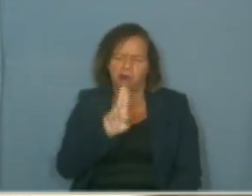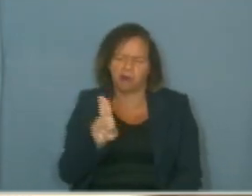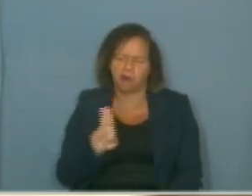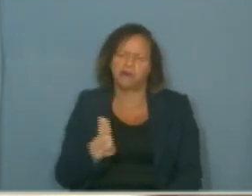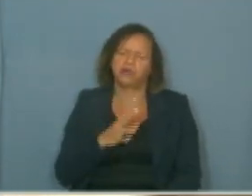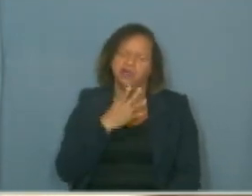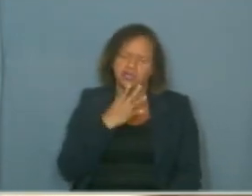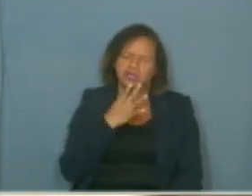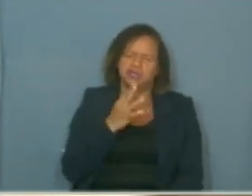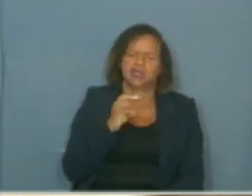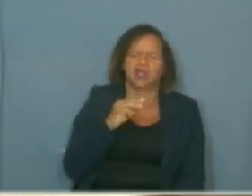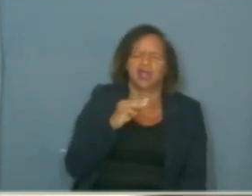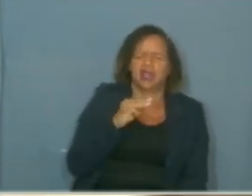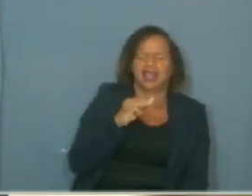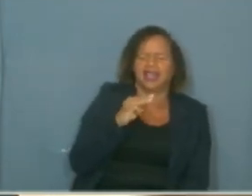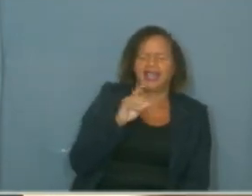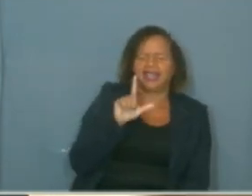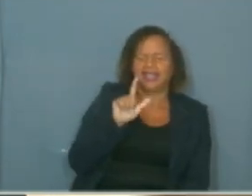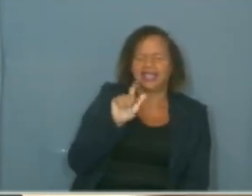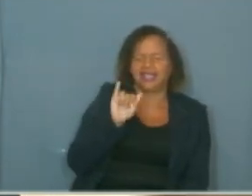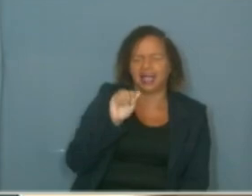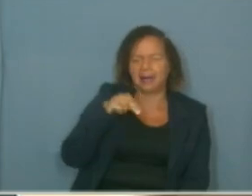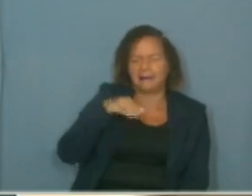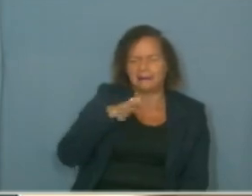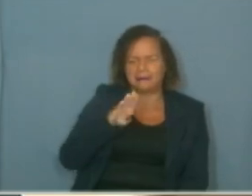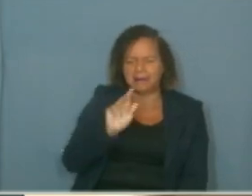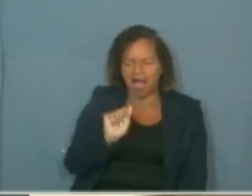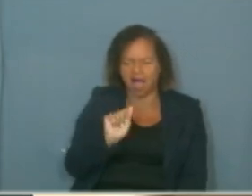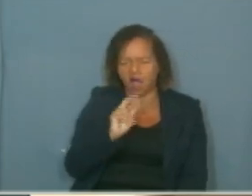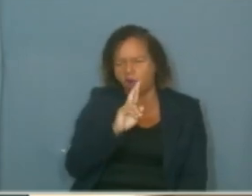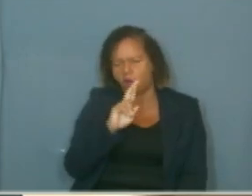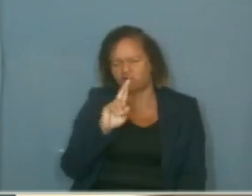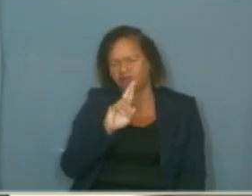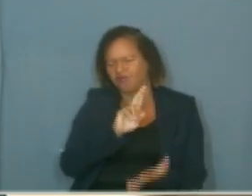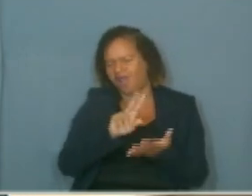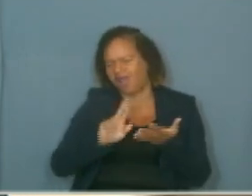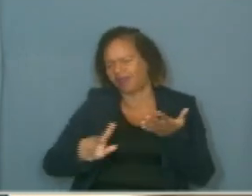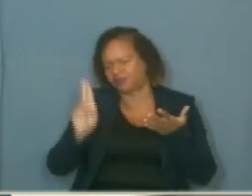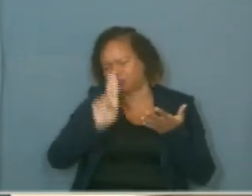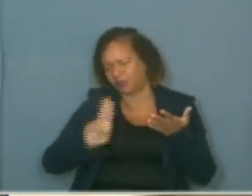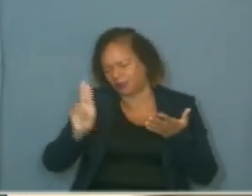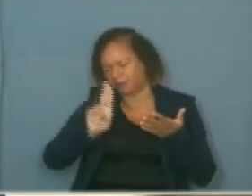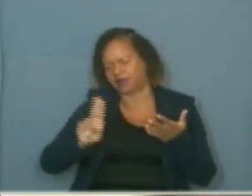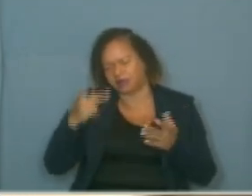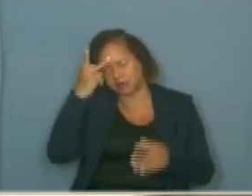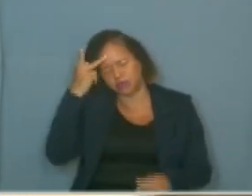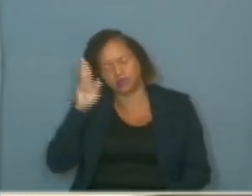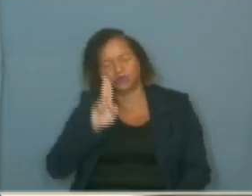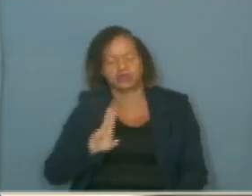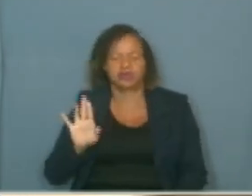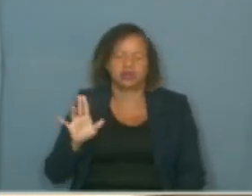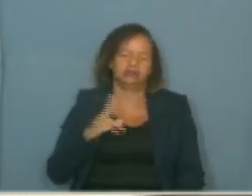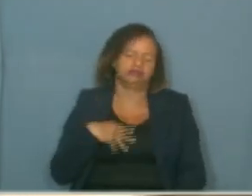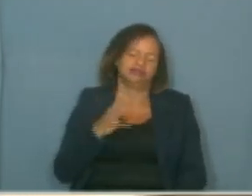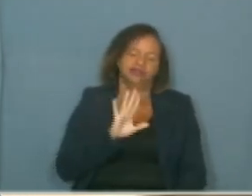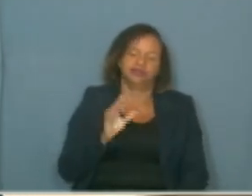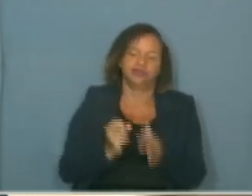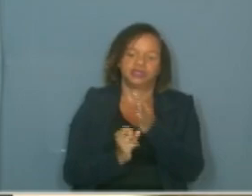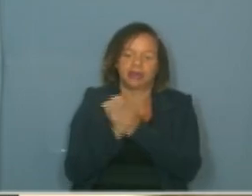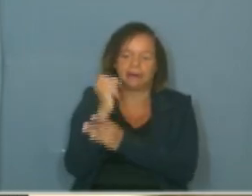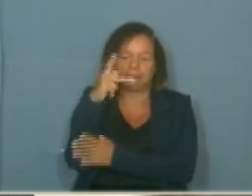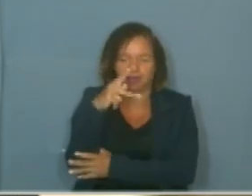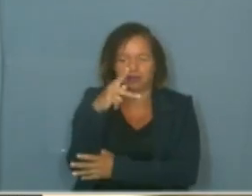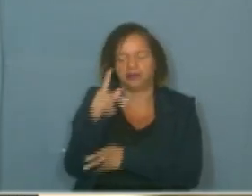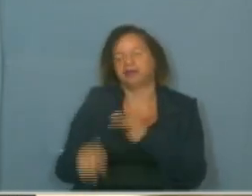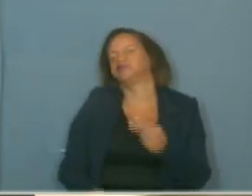pela população, cannabis, liamba, enfim, todos os outros nomes pelo qual a nossa população há muito tempo chama essa planta. Então,